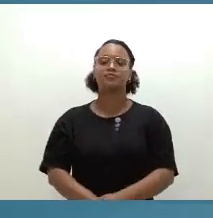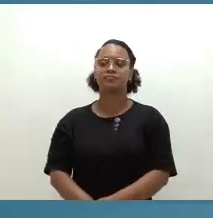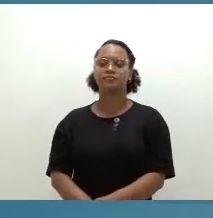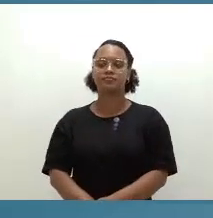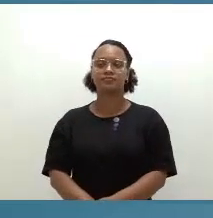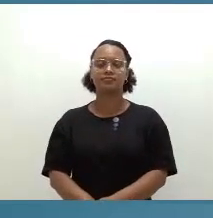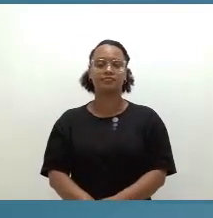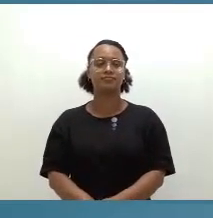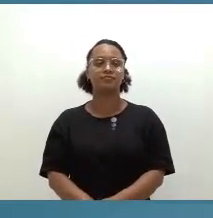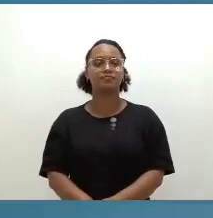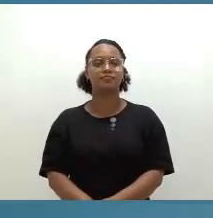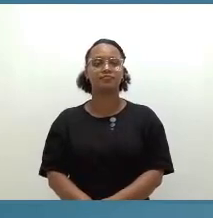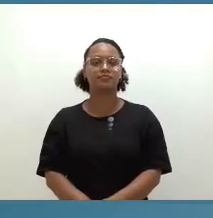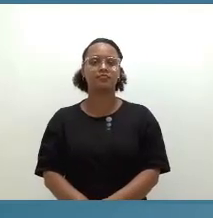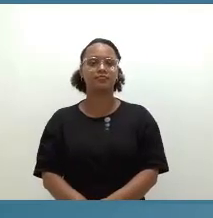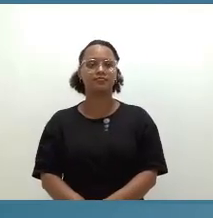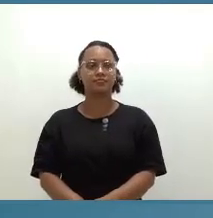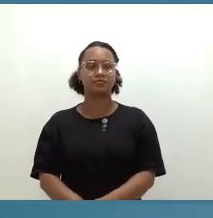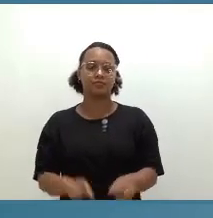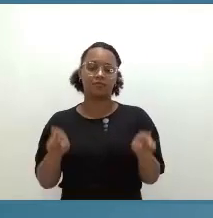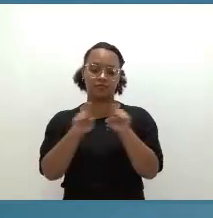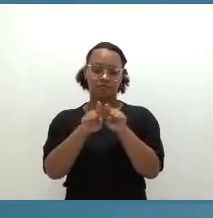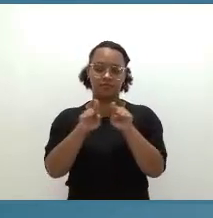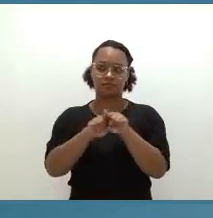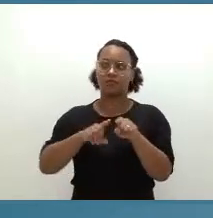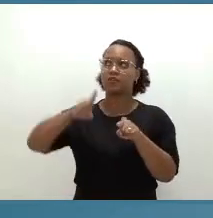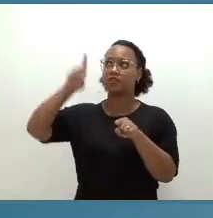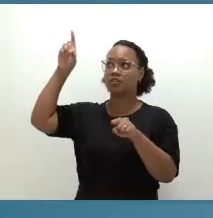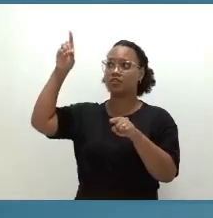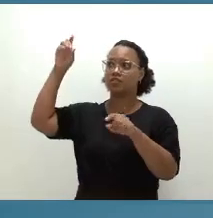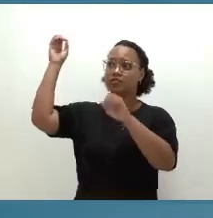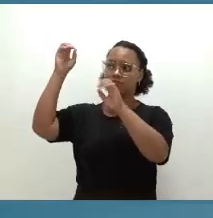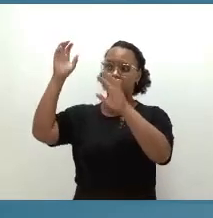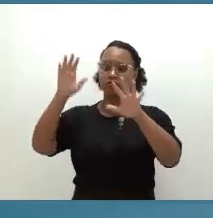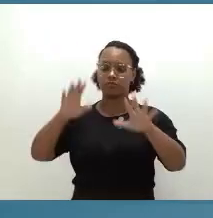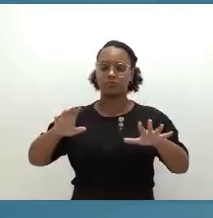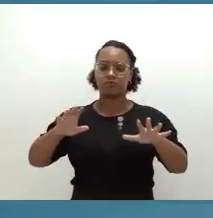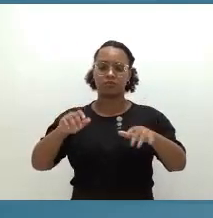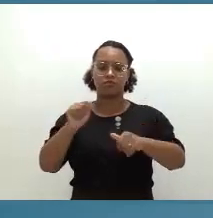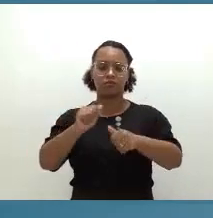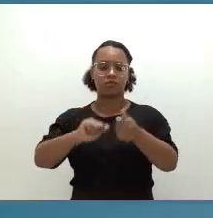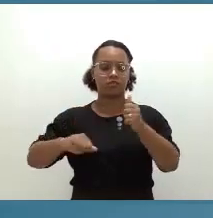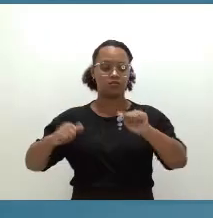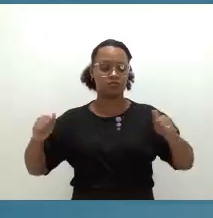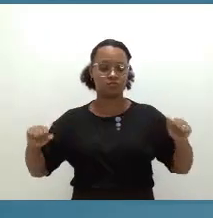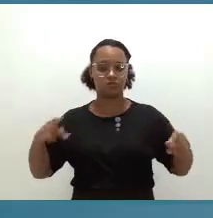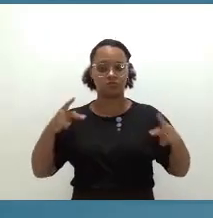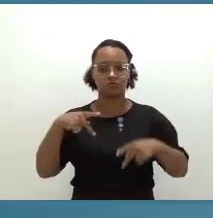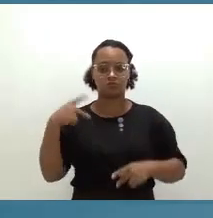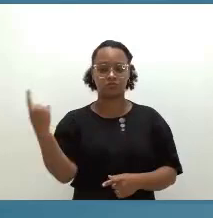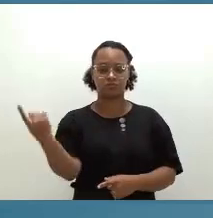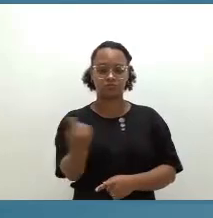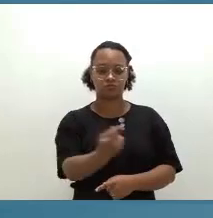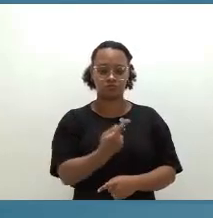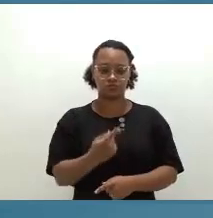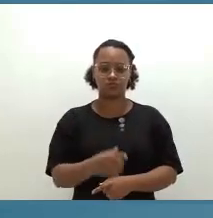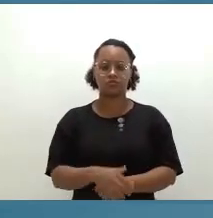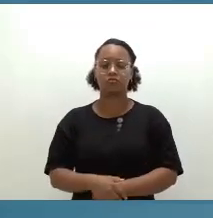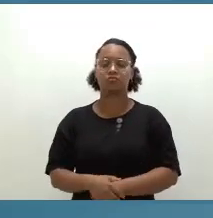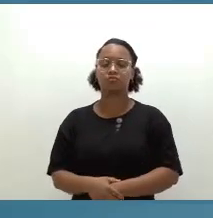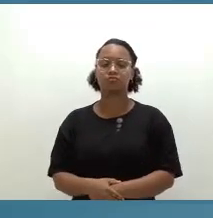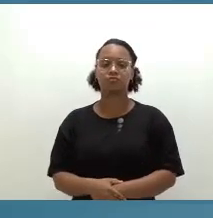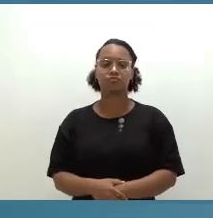Que Deus abençoe a administração, as pessoas e quero